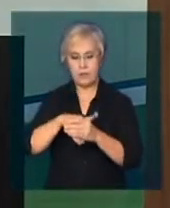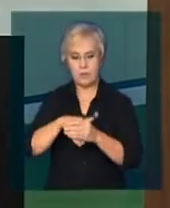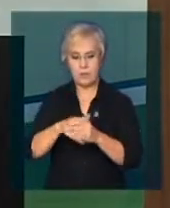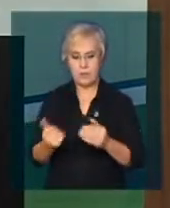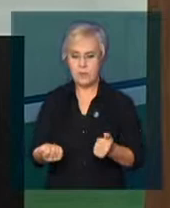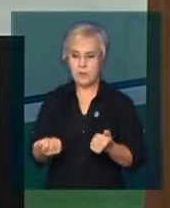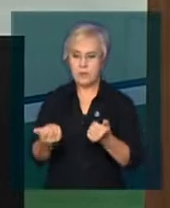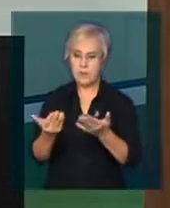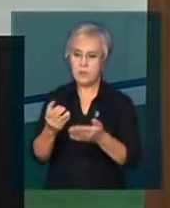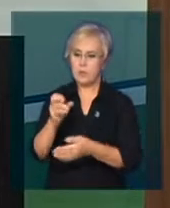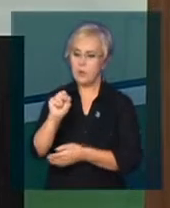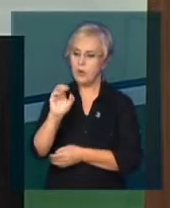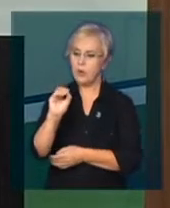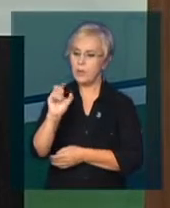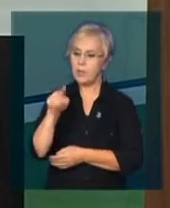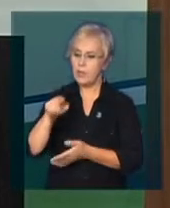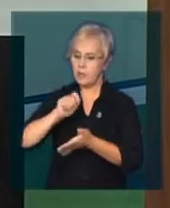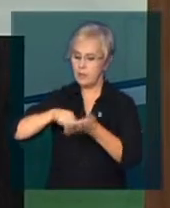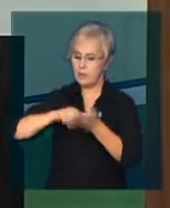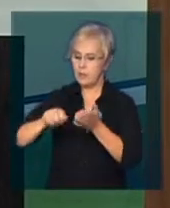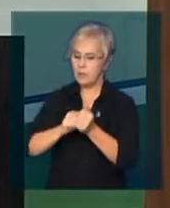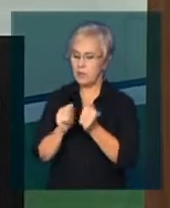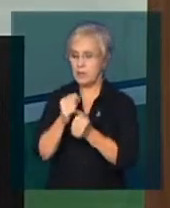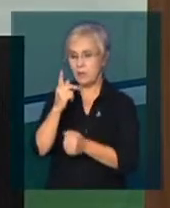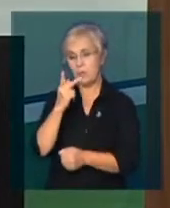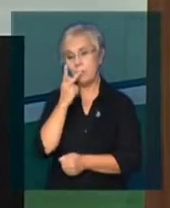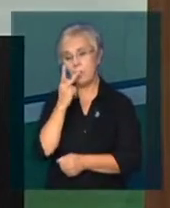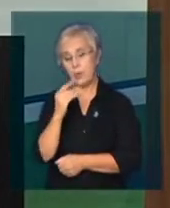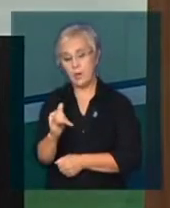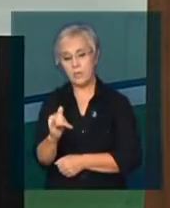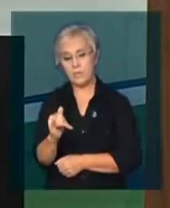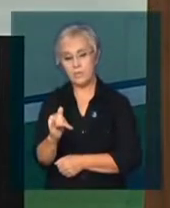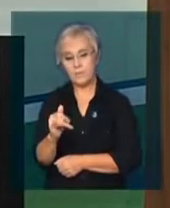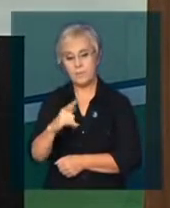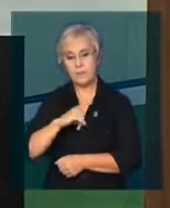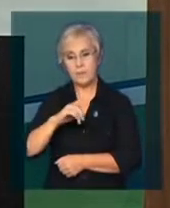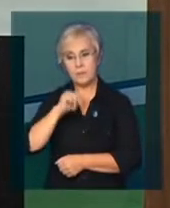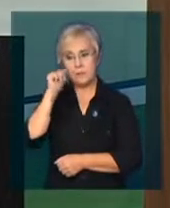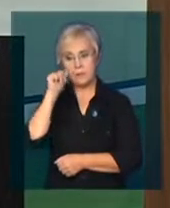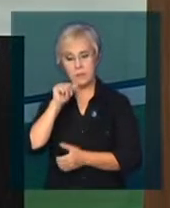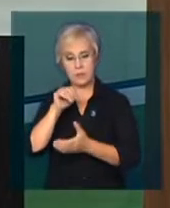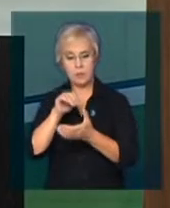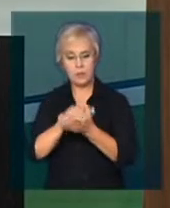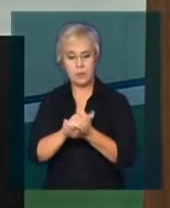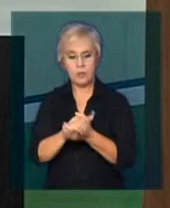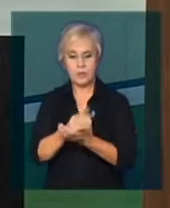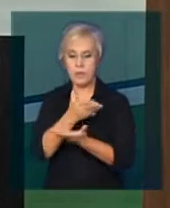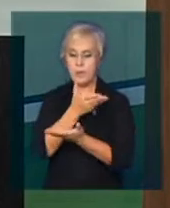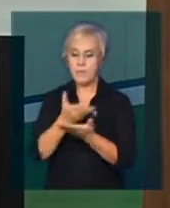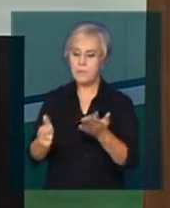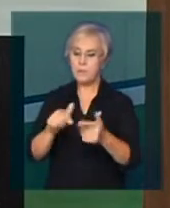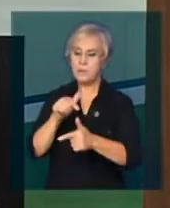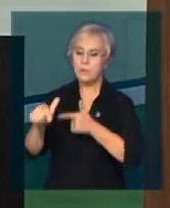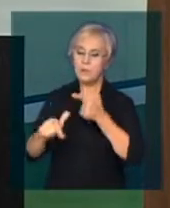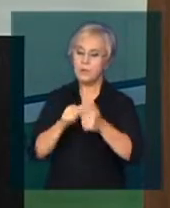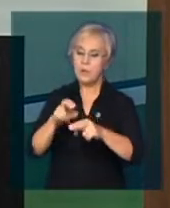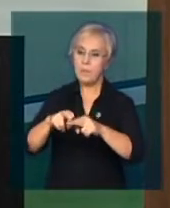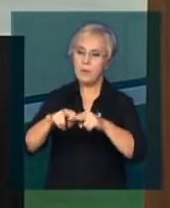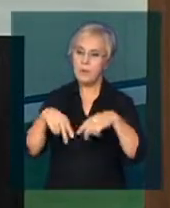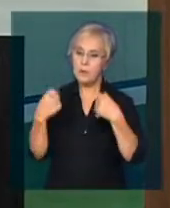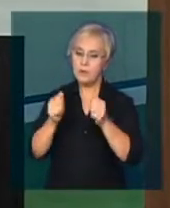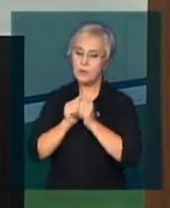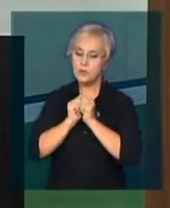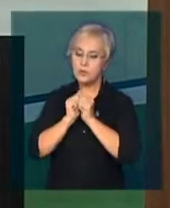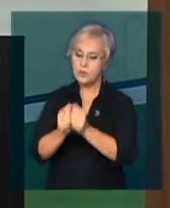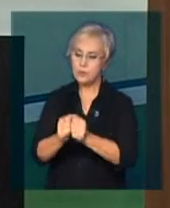entregue com 80 mil assinaturas por um pai cuja esposa perdeu o emprego porque tinha que acompanhar a sessão